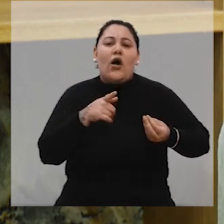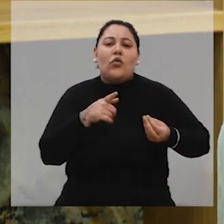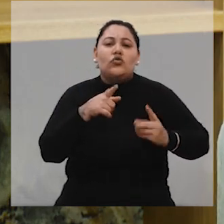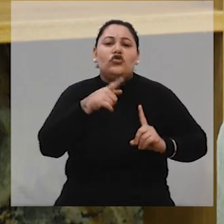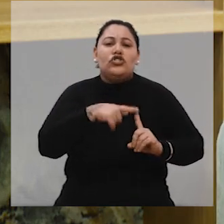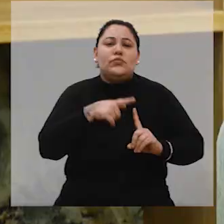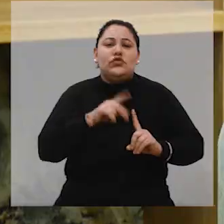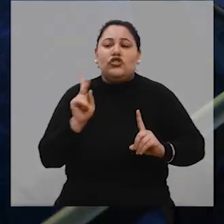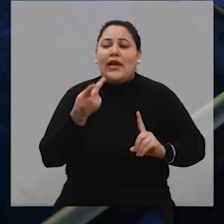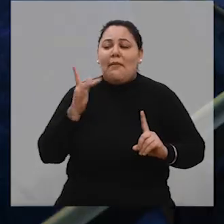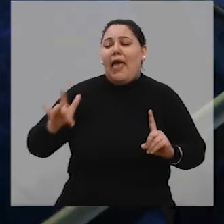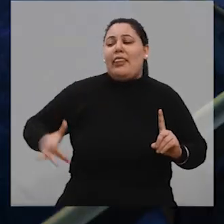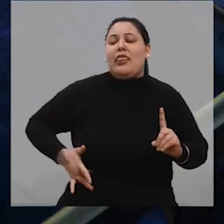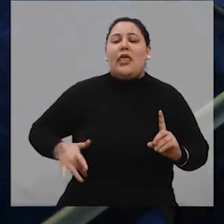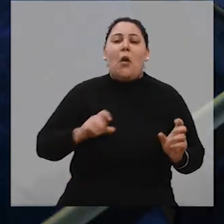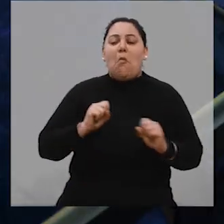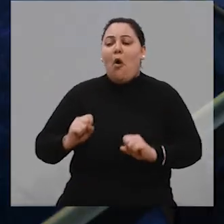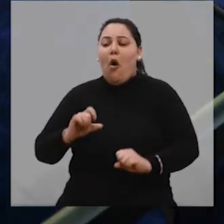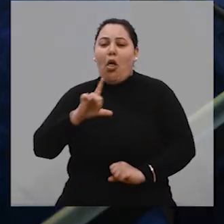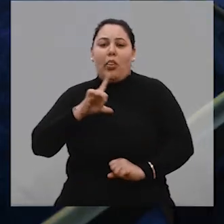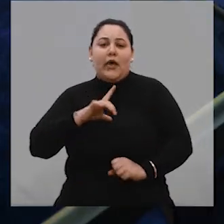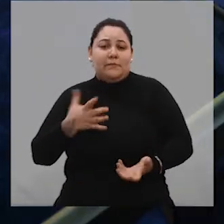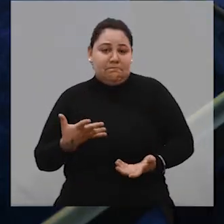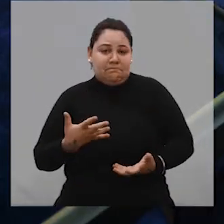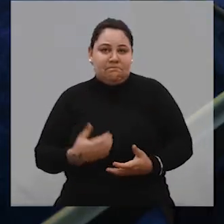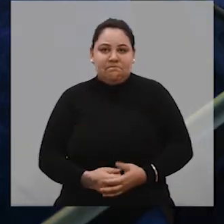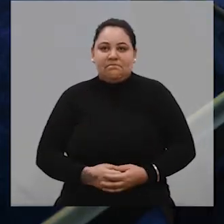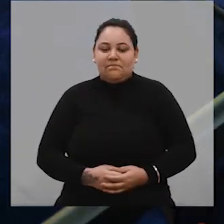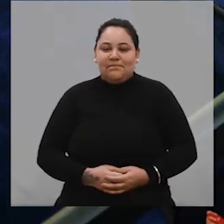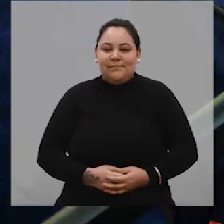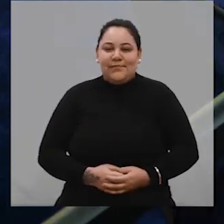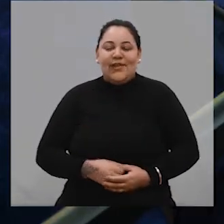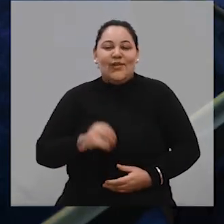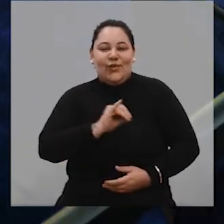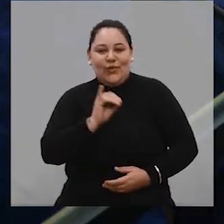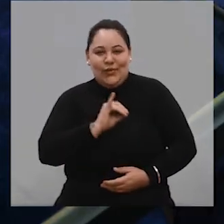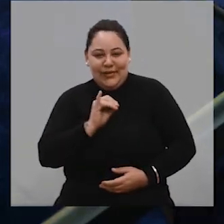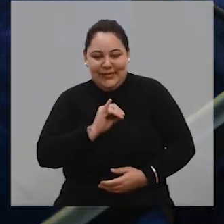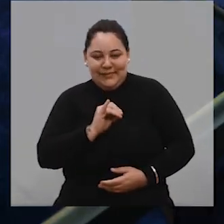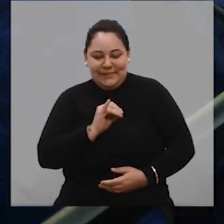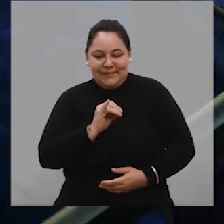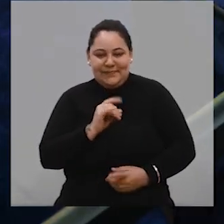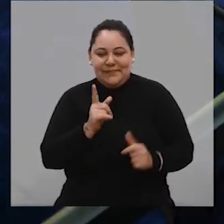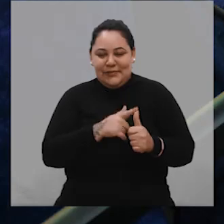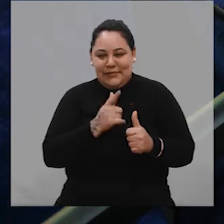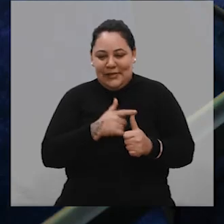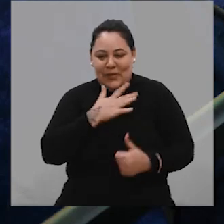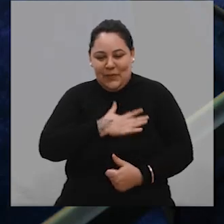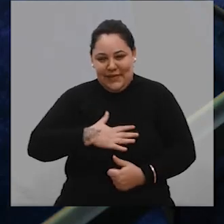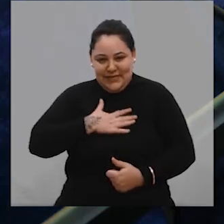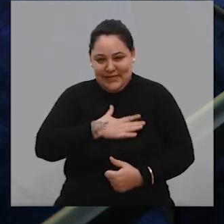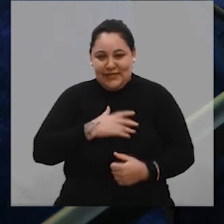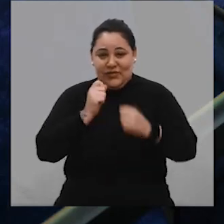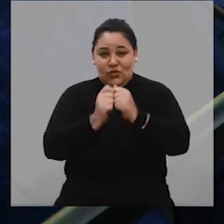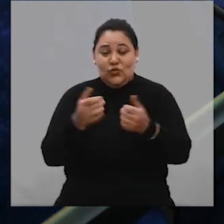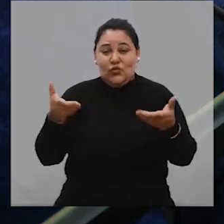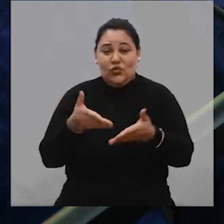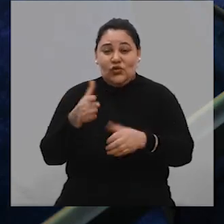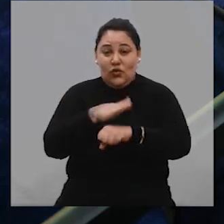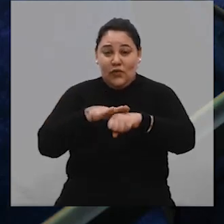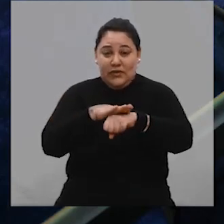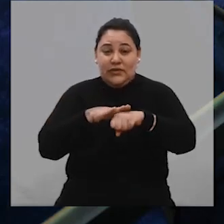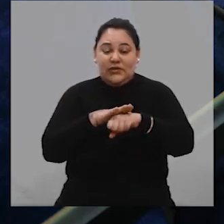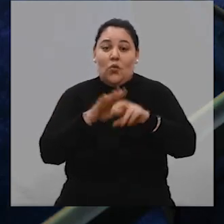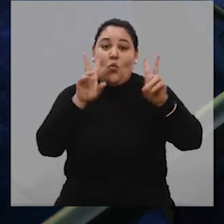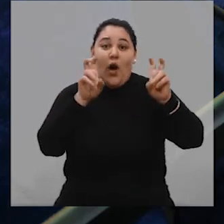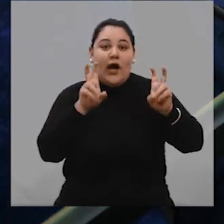poderei ter, vamos supor? Olá, Rafaela. Primeiramente, é um prazer nós estarmos aqui conversando com vocês sobre um